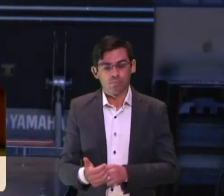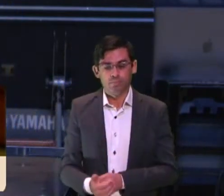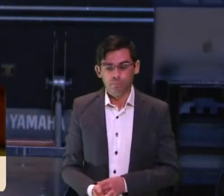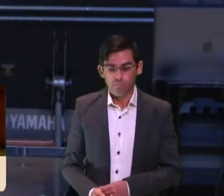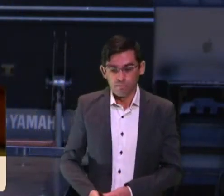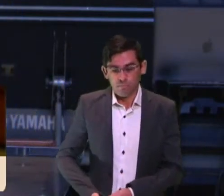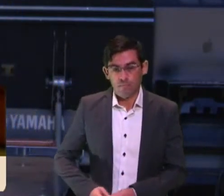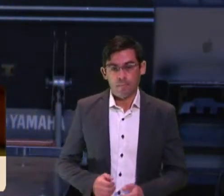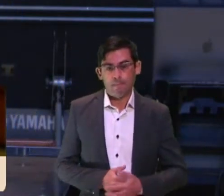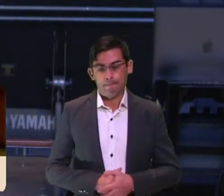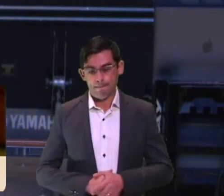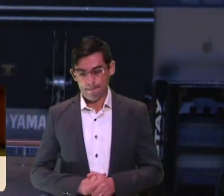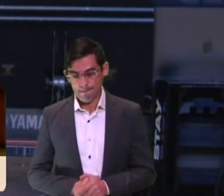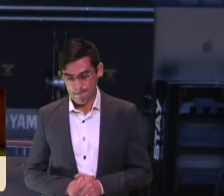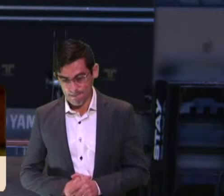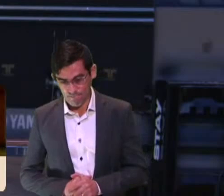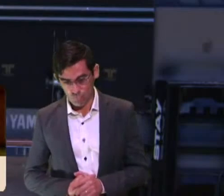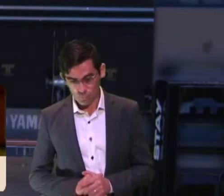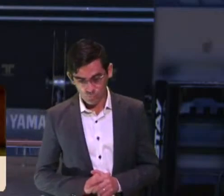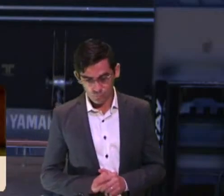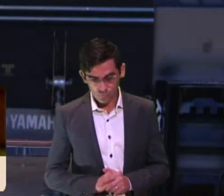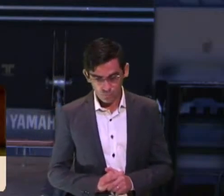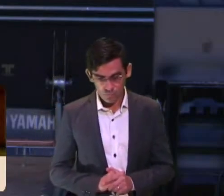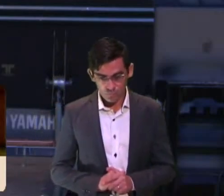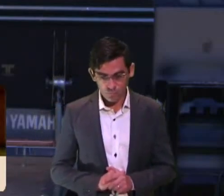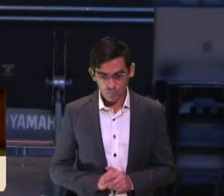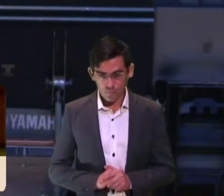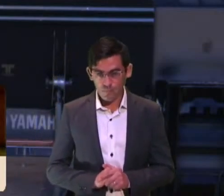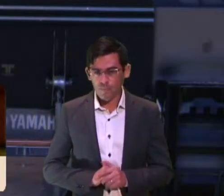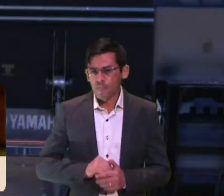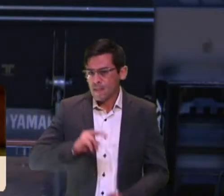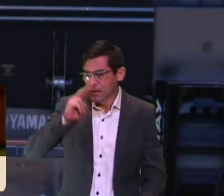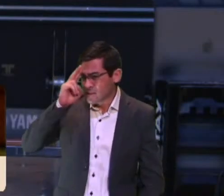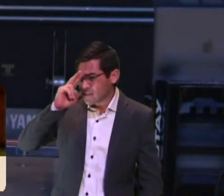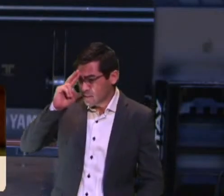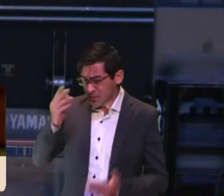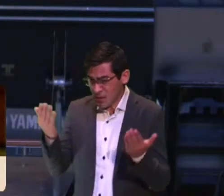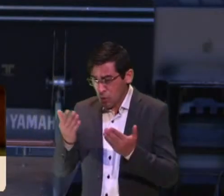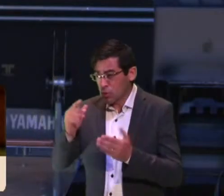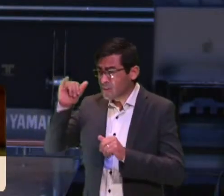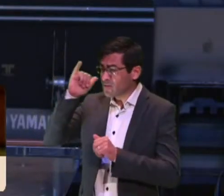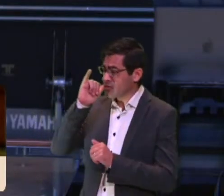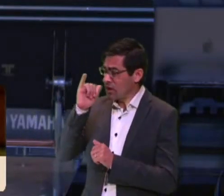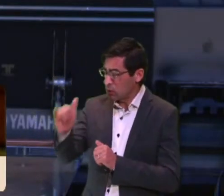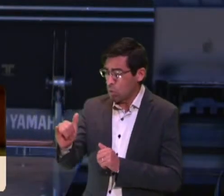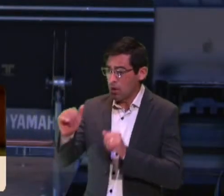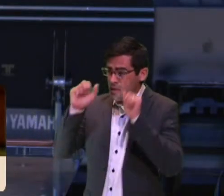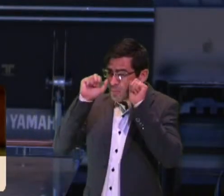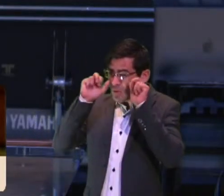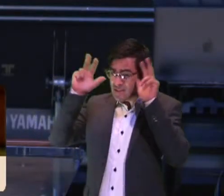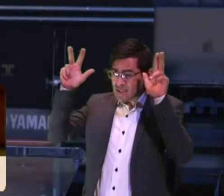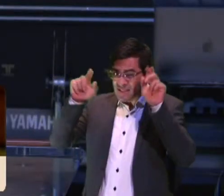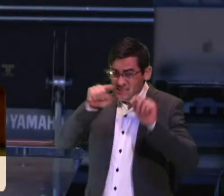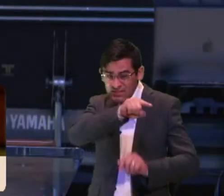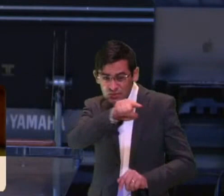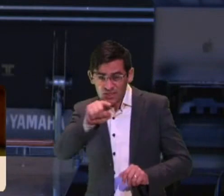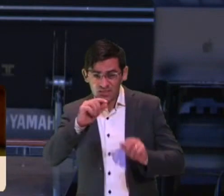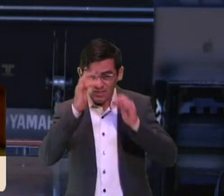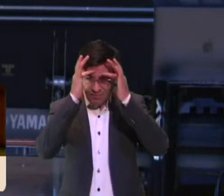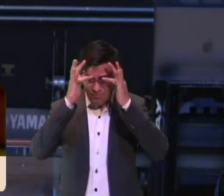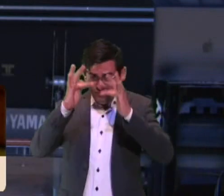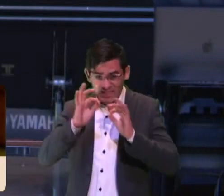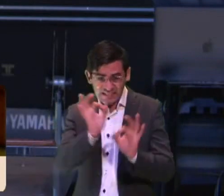Senhor: lembra-te agora do que disseste a Moisés teu servo: se vocês forem